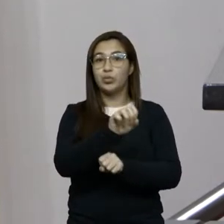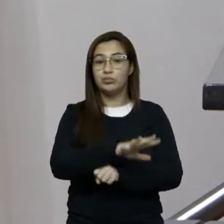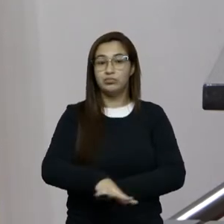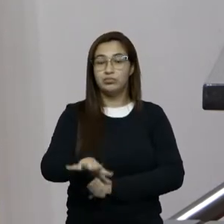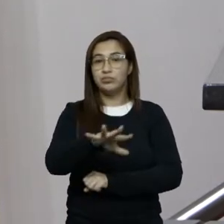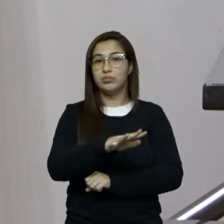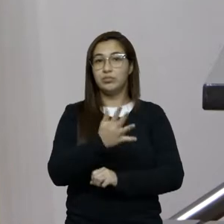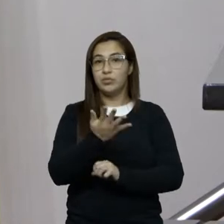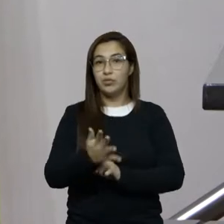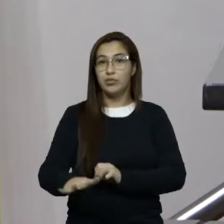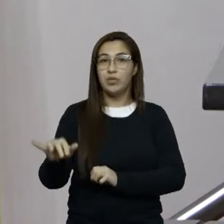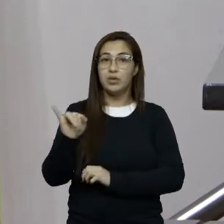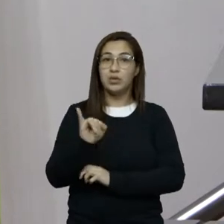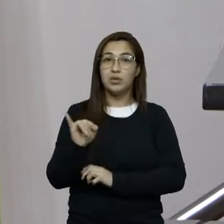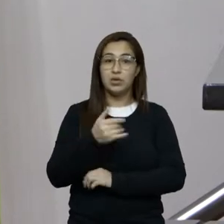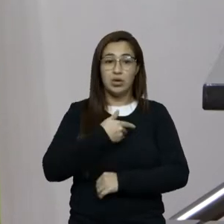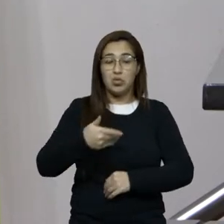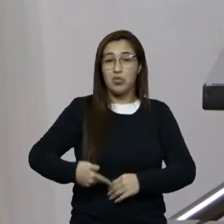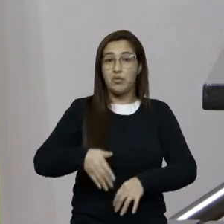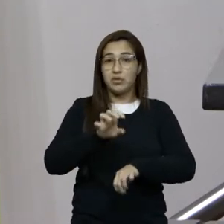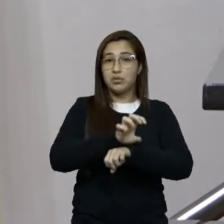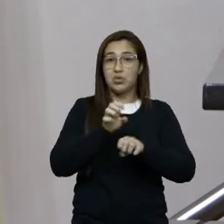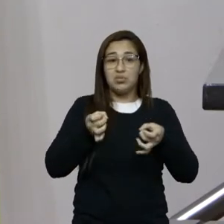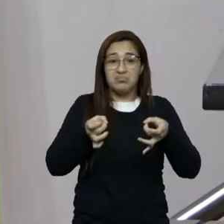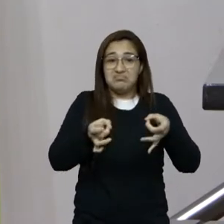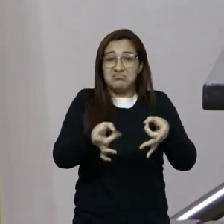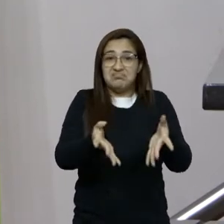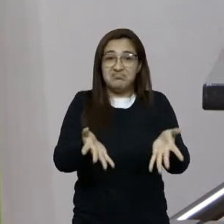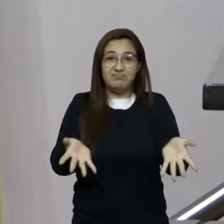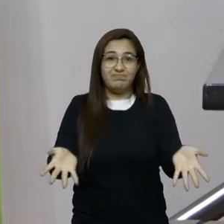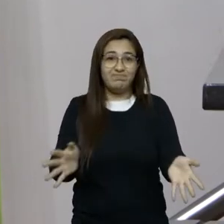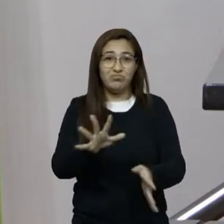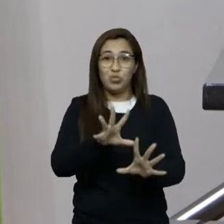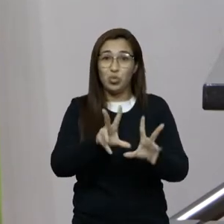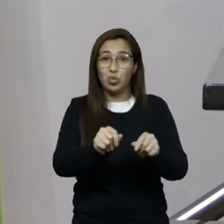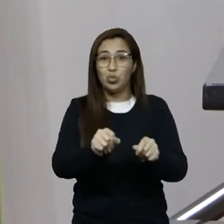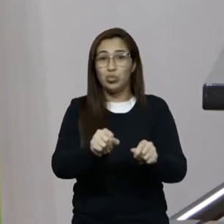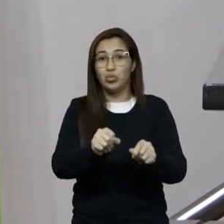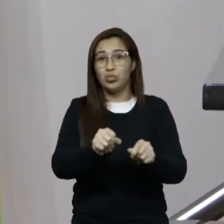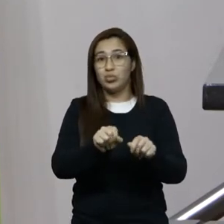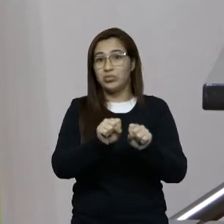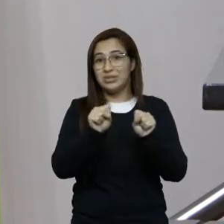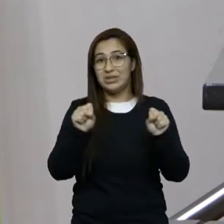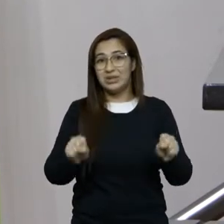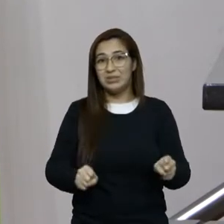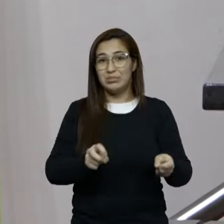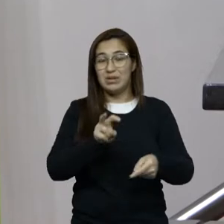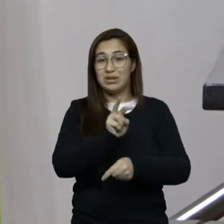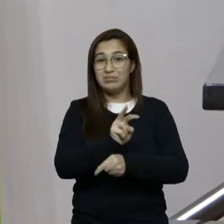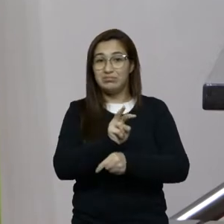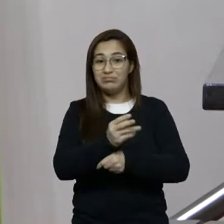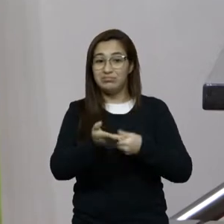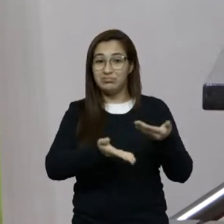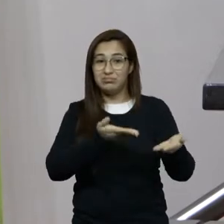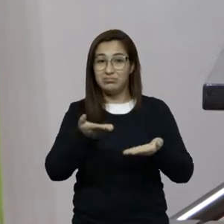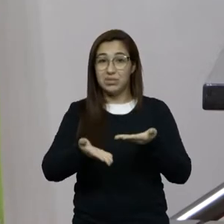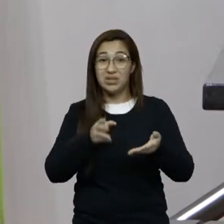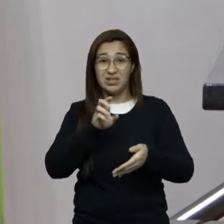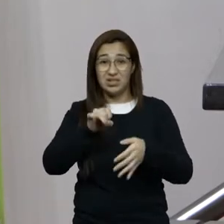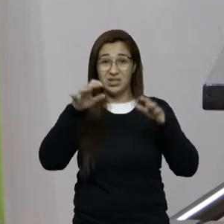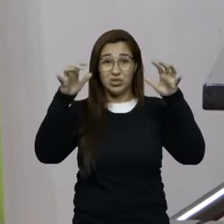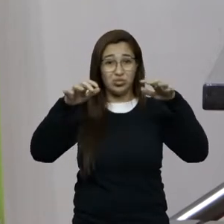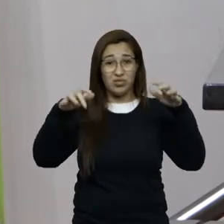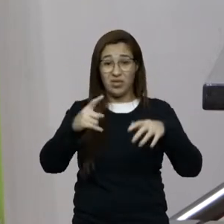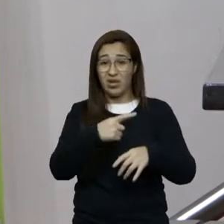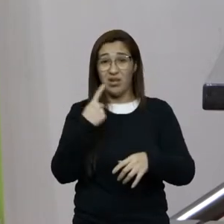o governo abandonou o governo abandonou completamente o sistema de proteção de cheias e Se chover a gente tá